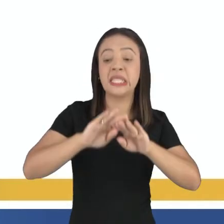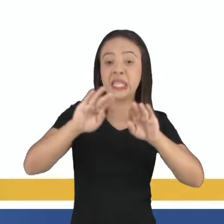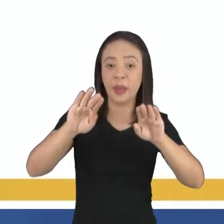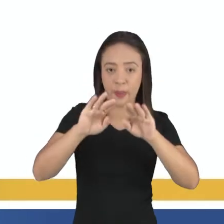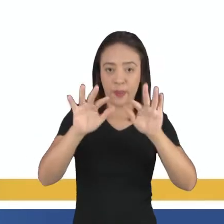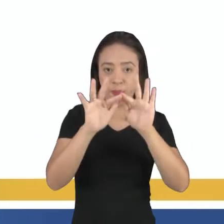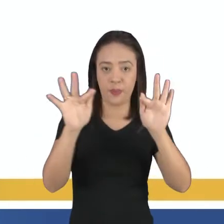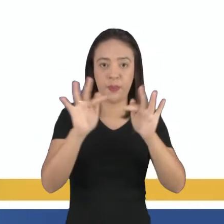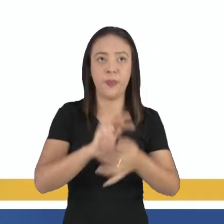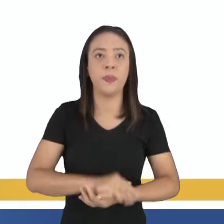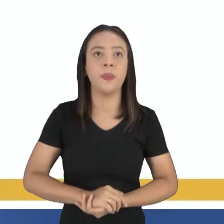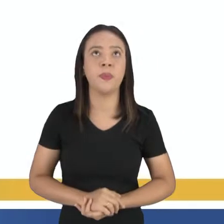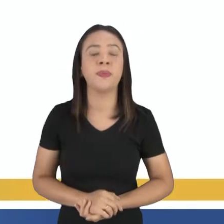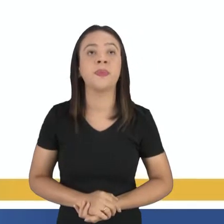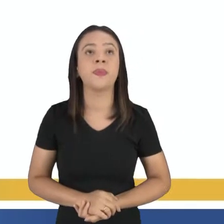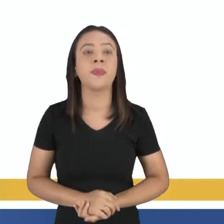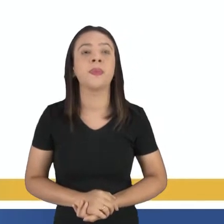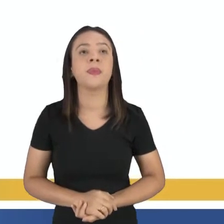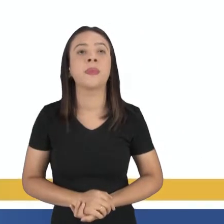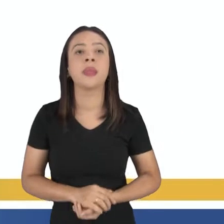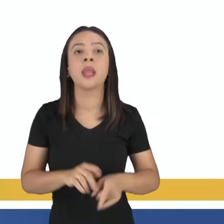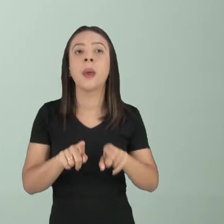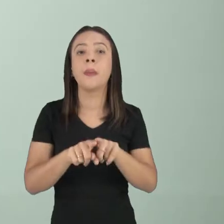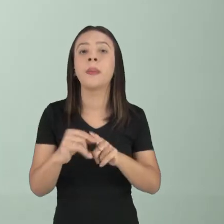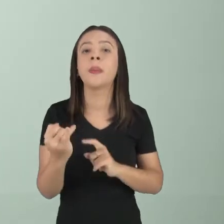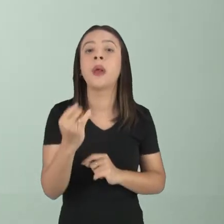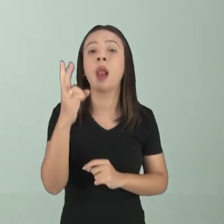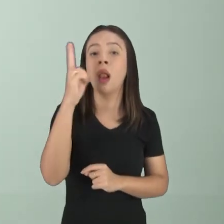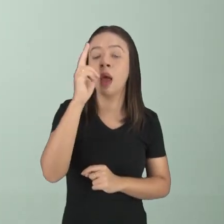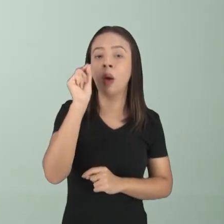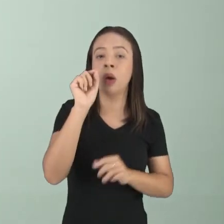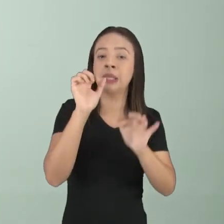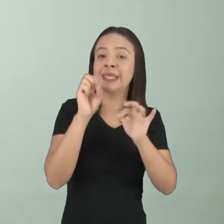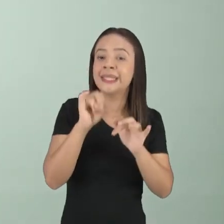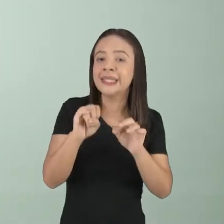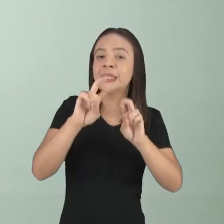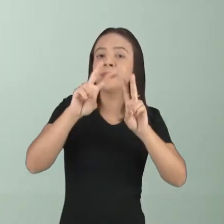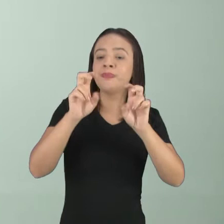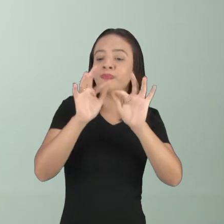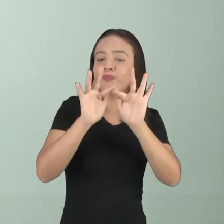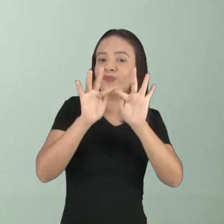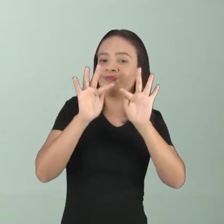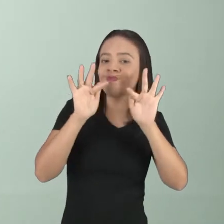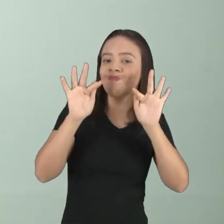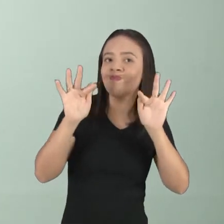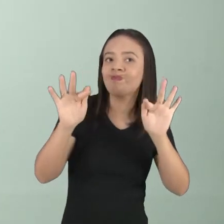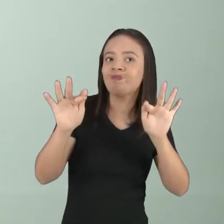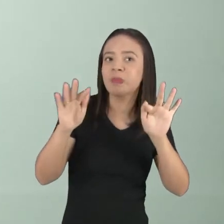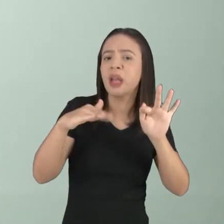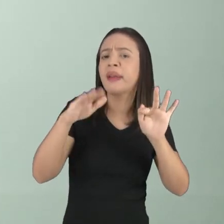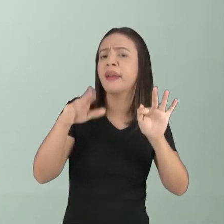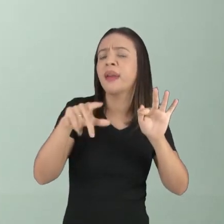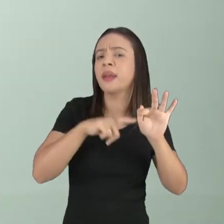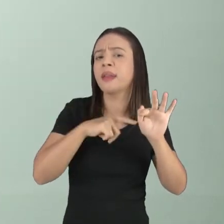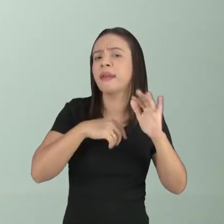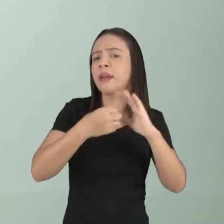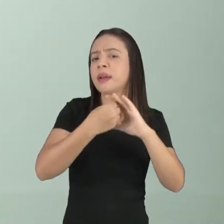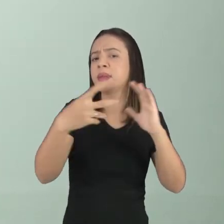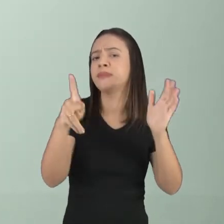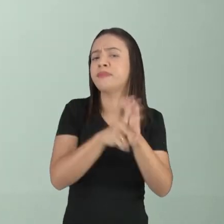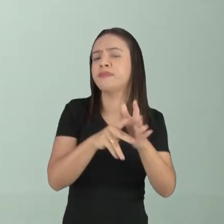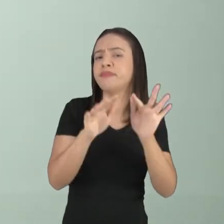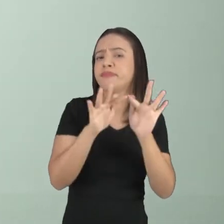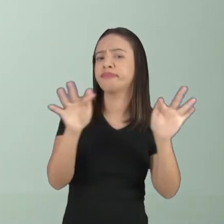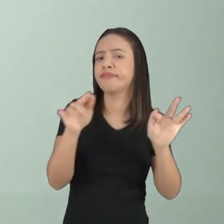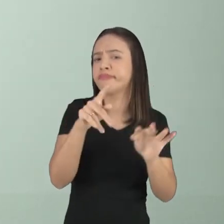as orações, tá? E lembrando que quando a gente fala de oração, nós vamos ter quem ali caracterizando a oração, e aí,